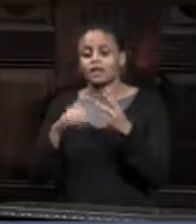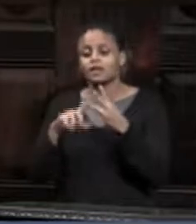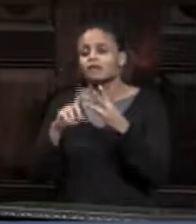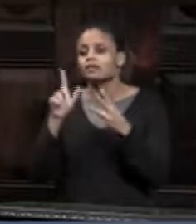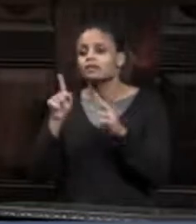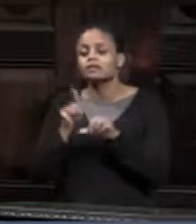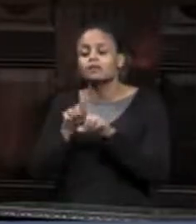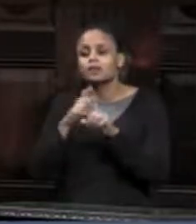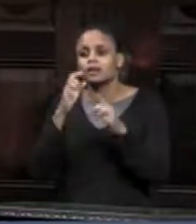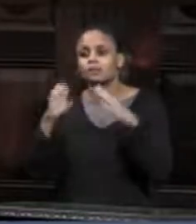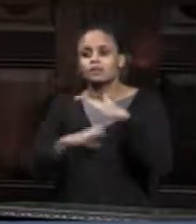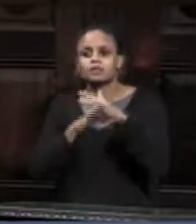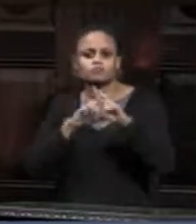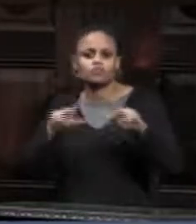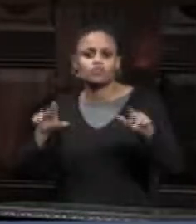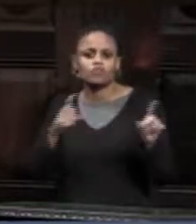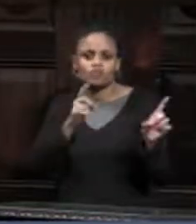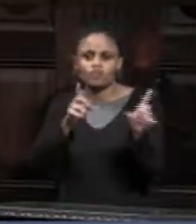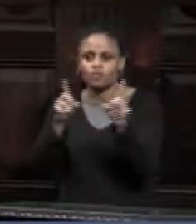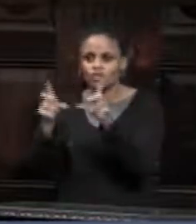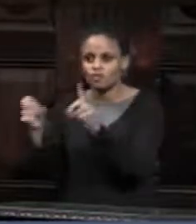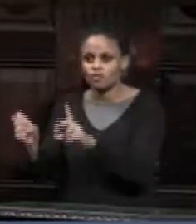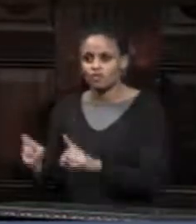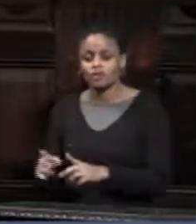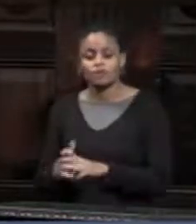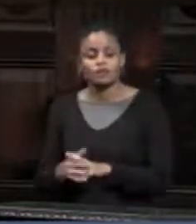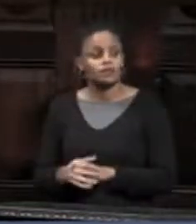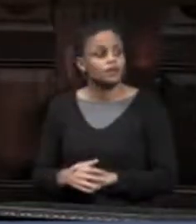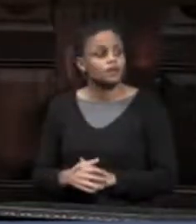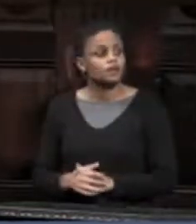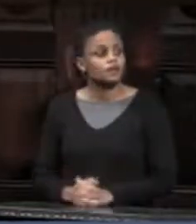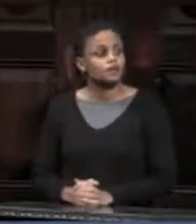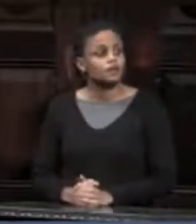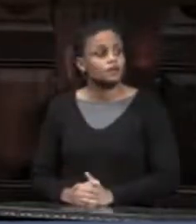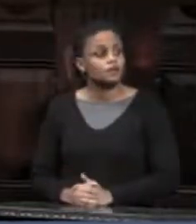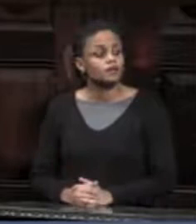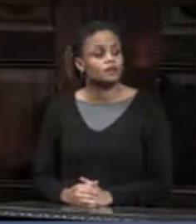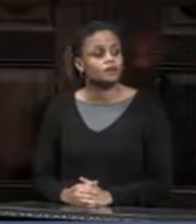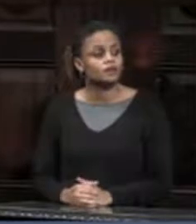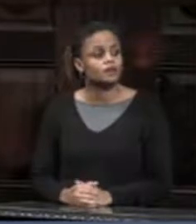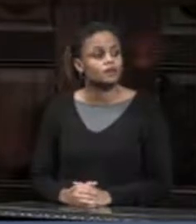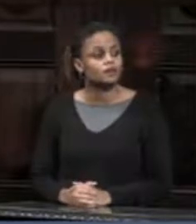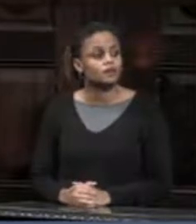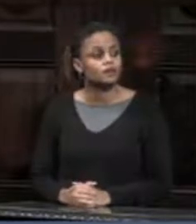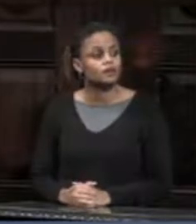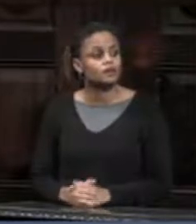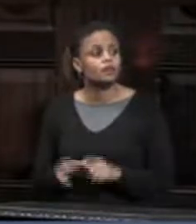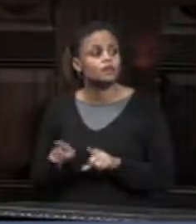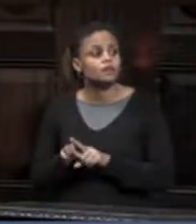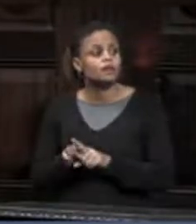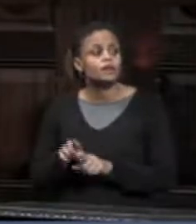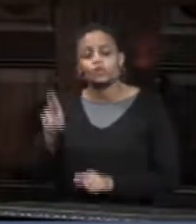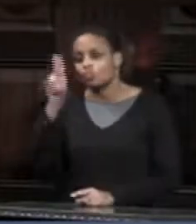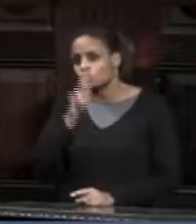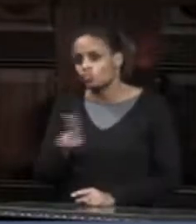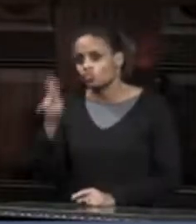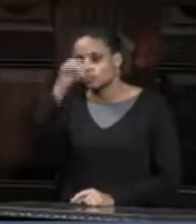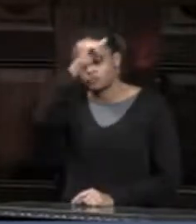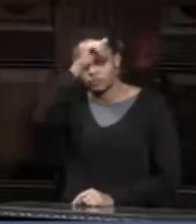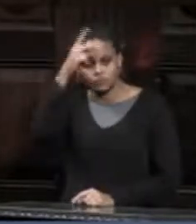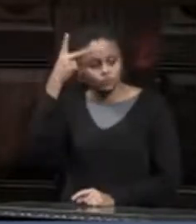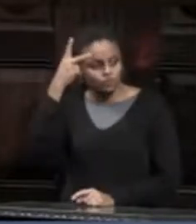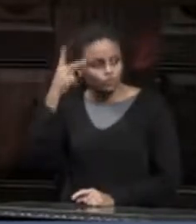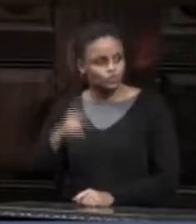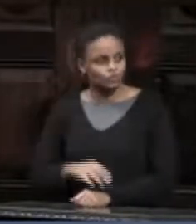nações capazes de construir aviões, a universidade pública